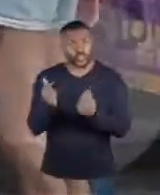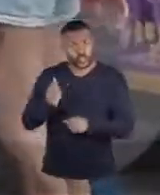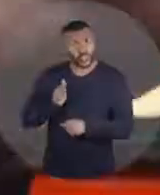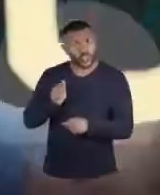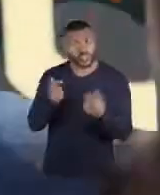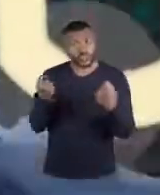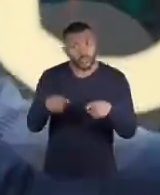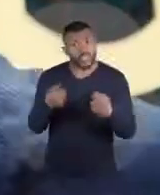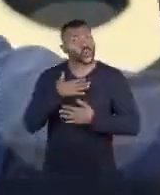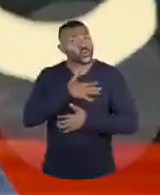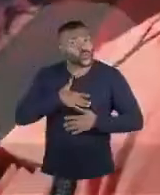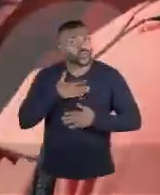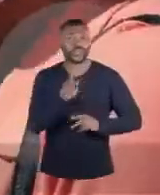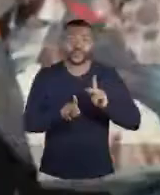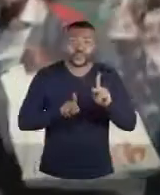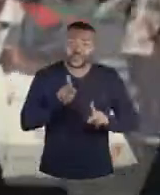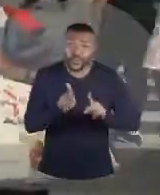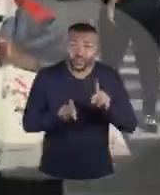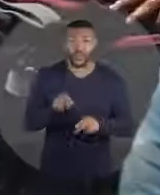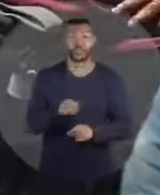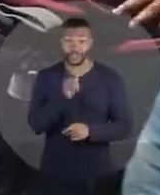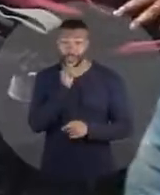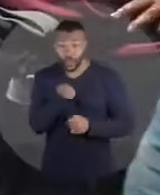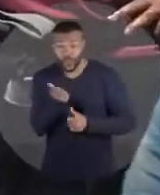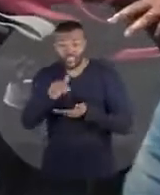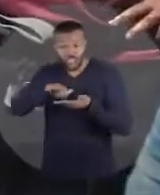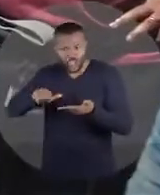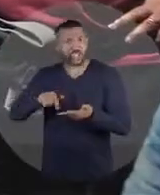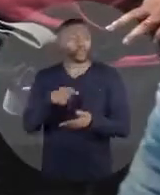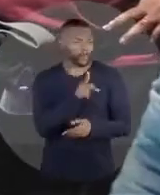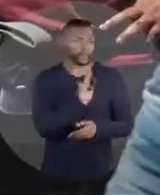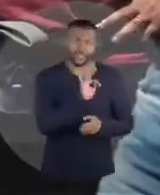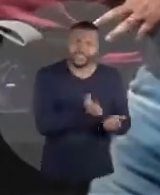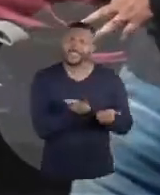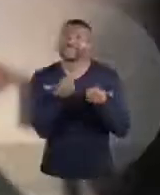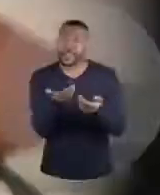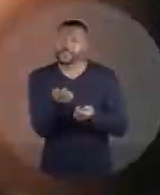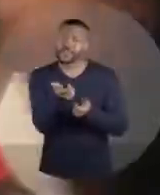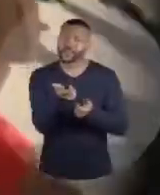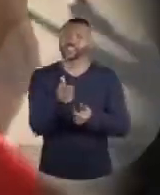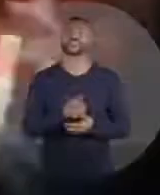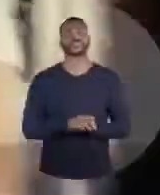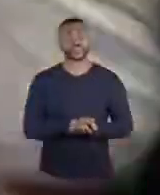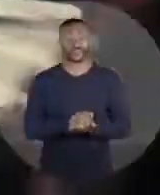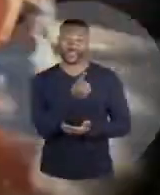Dinheiro tem, precisa gostar do povo. Eles tiram os benefícios, o PT dá os benefícios.